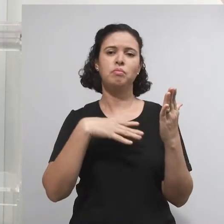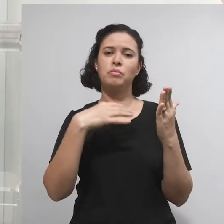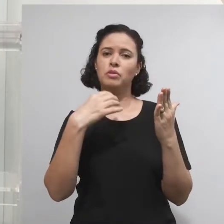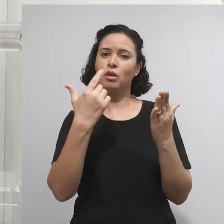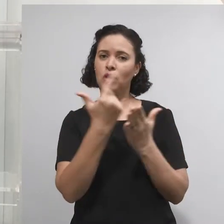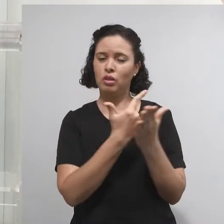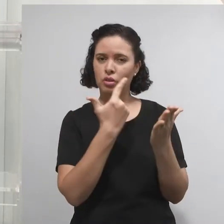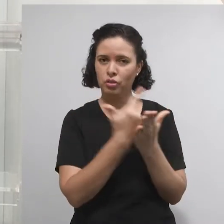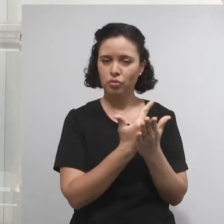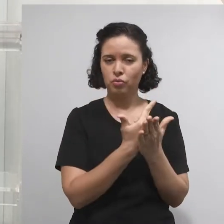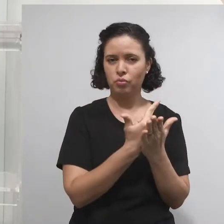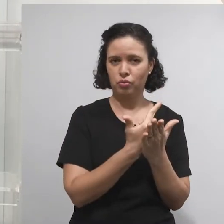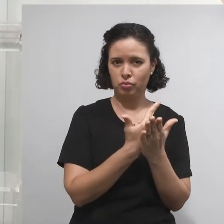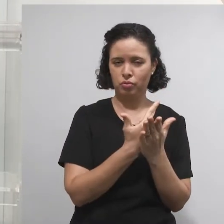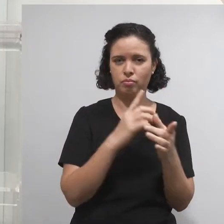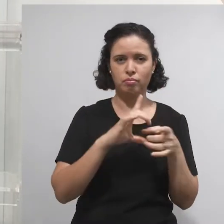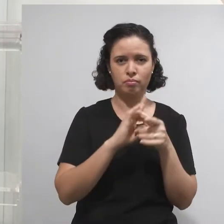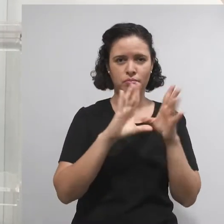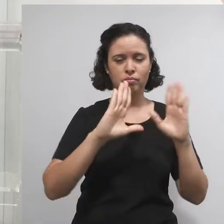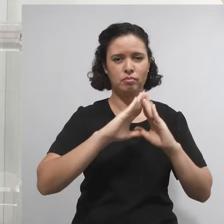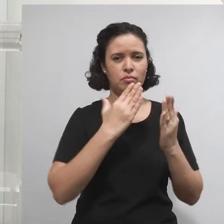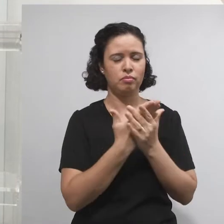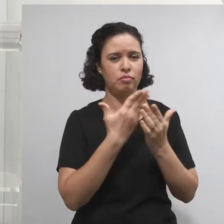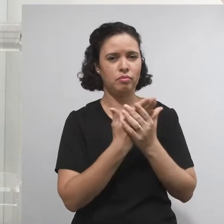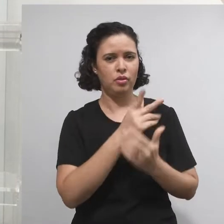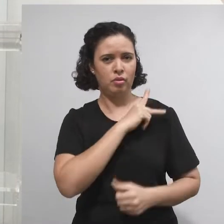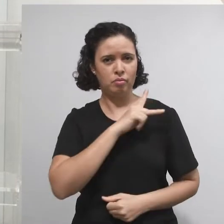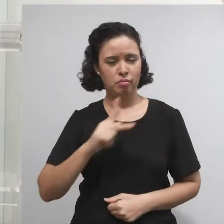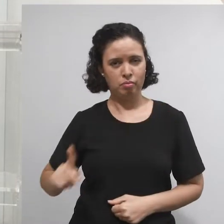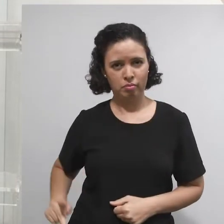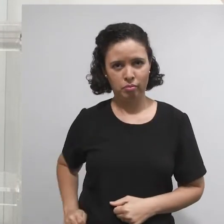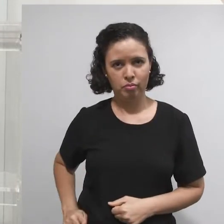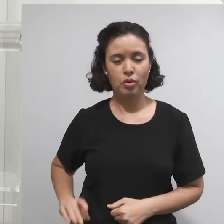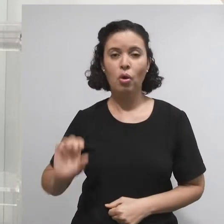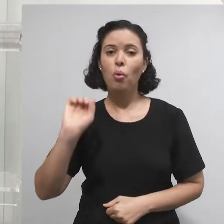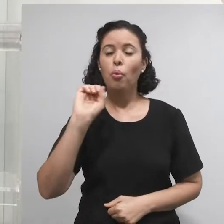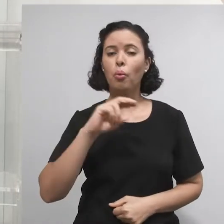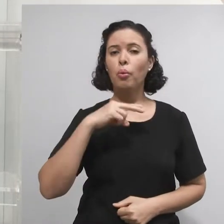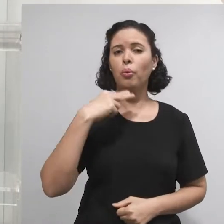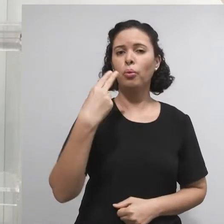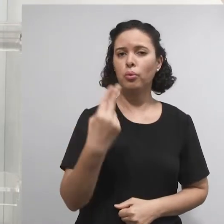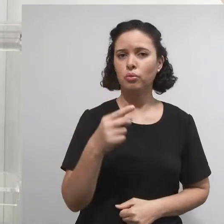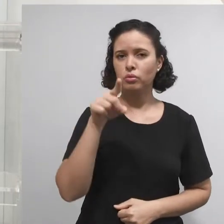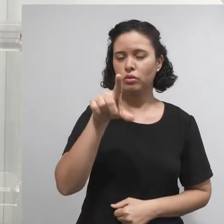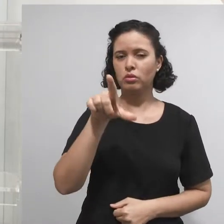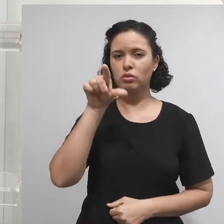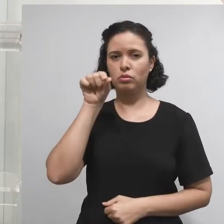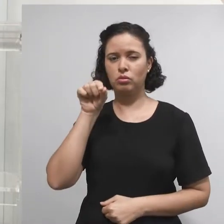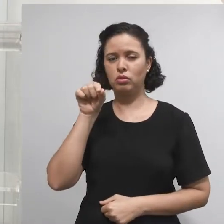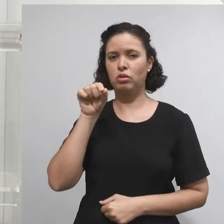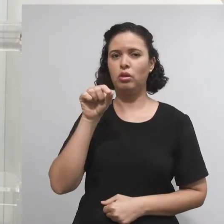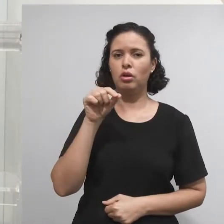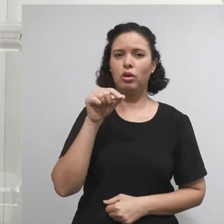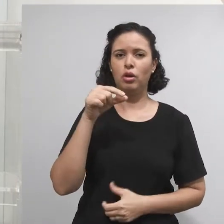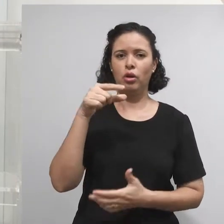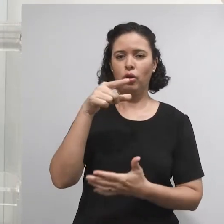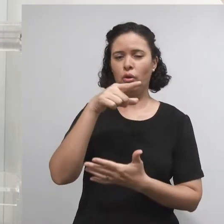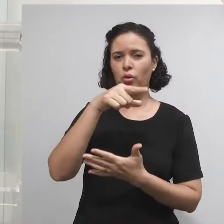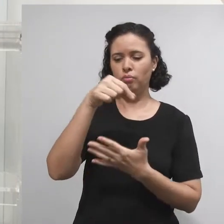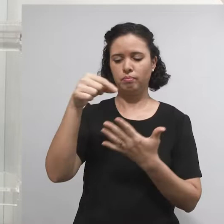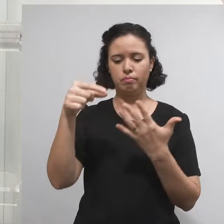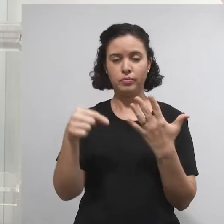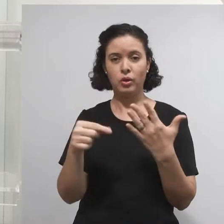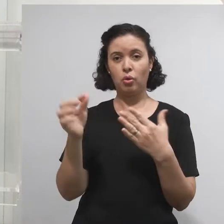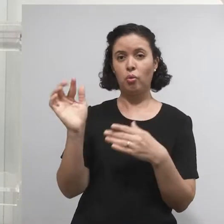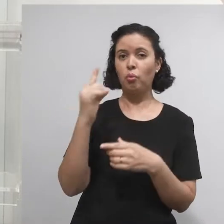leitura do livro Democratização da Escola Pública, do Libânio, ou vai assistir um dos filmes